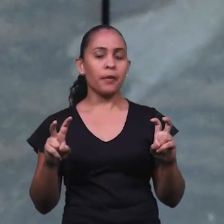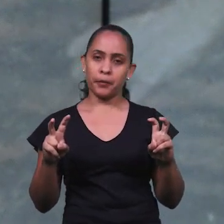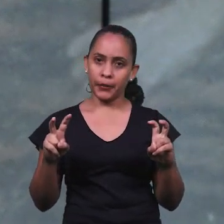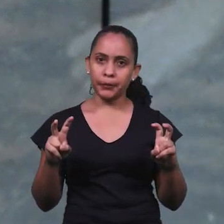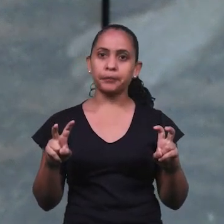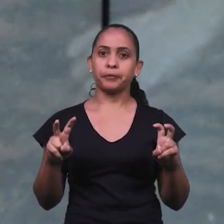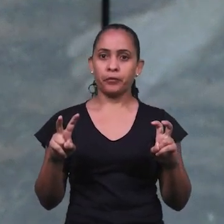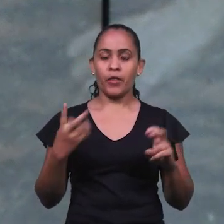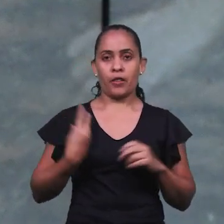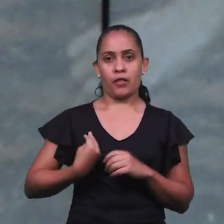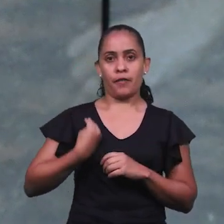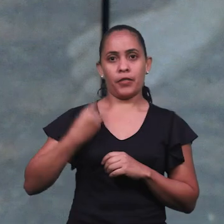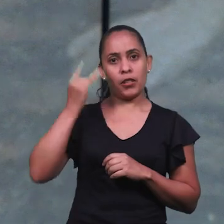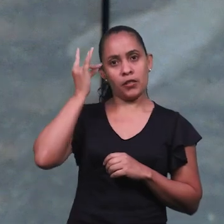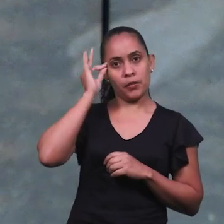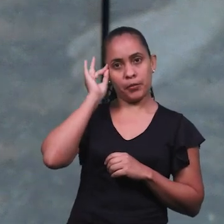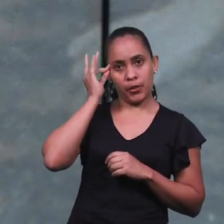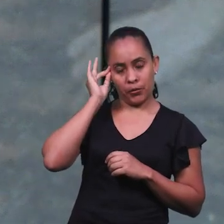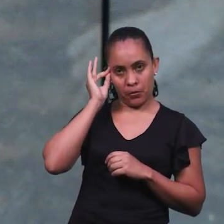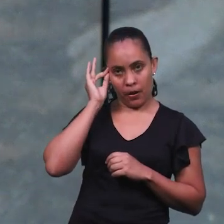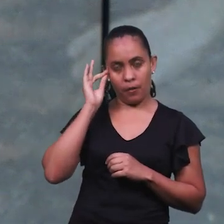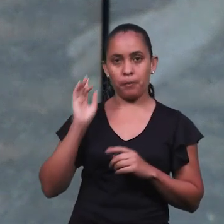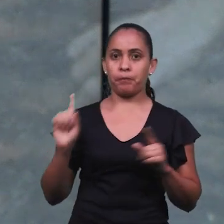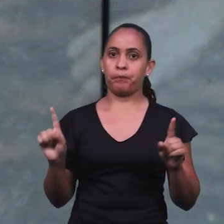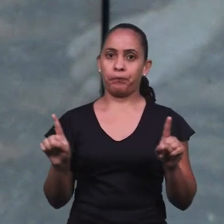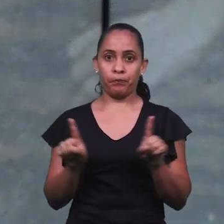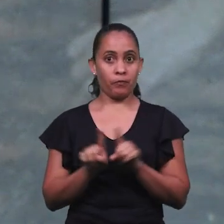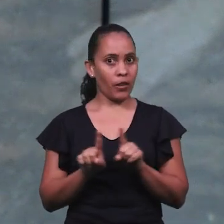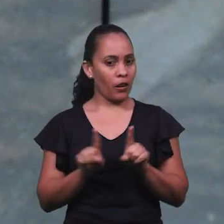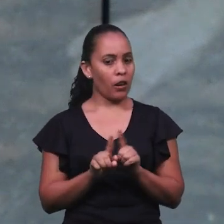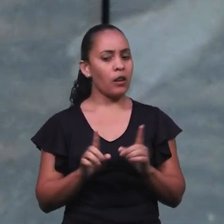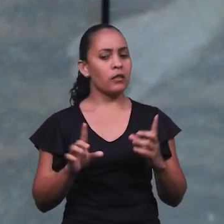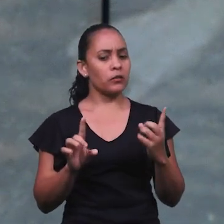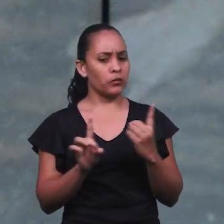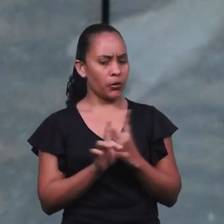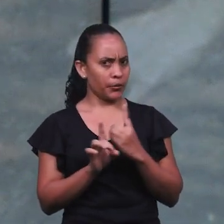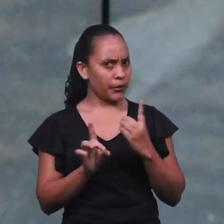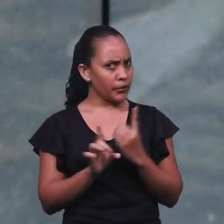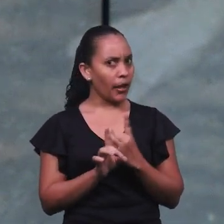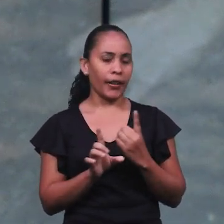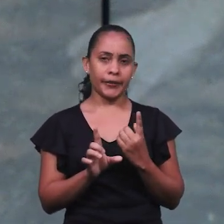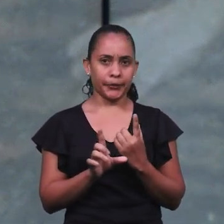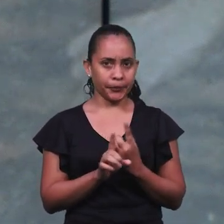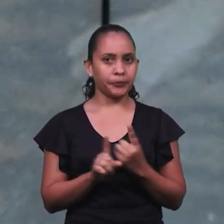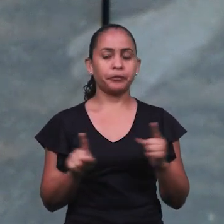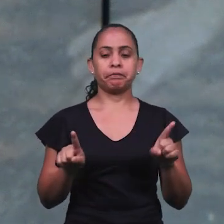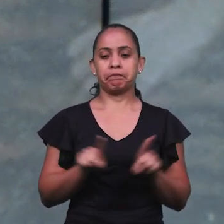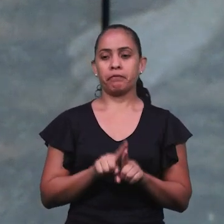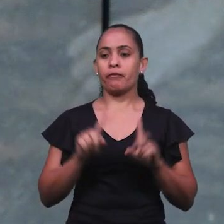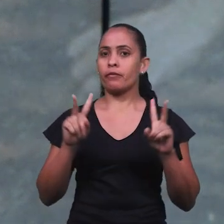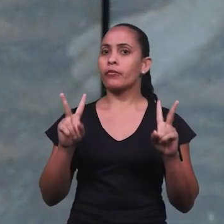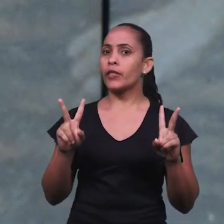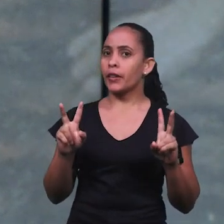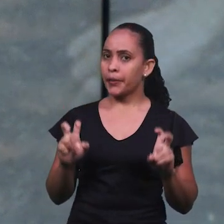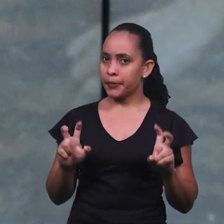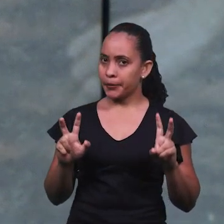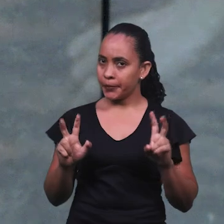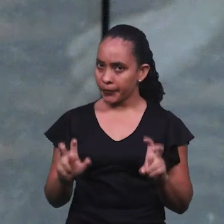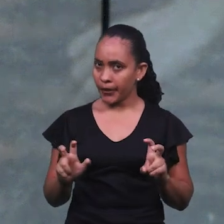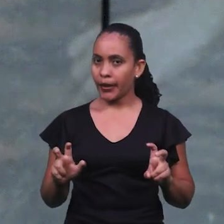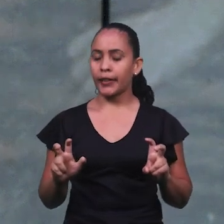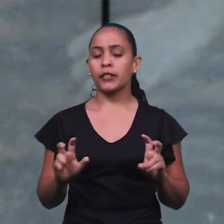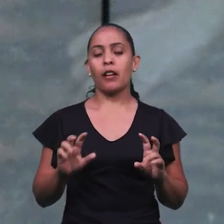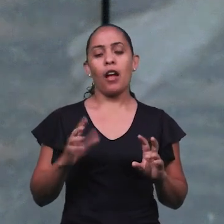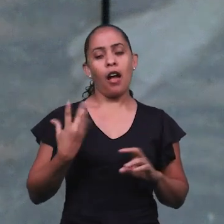de origem espiritual, de ordem, às vezes até doutrinária, como também temas que dizem respeito